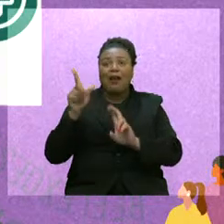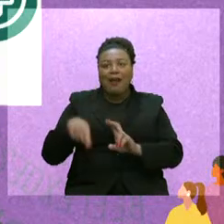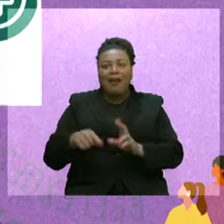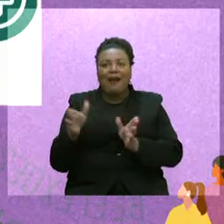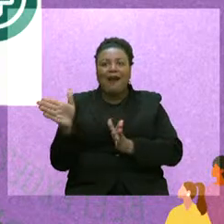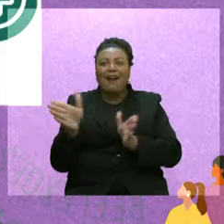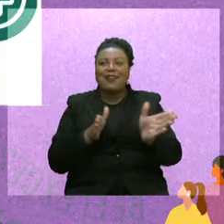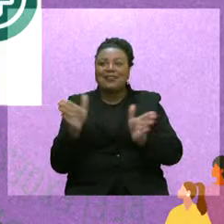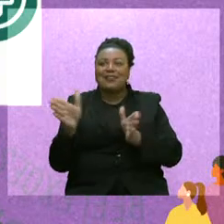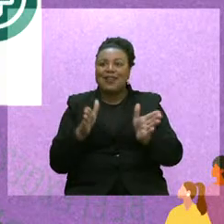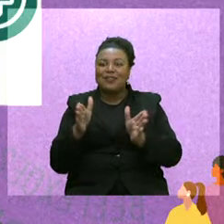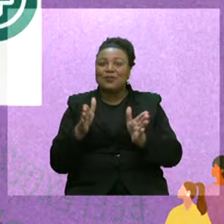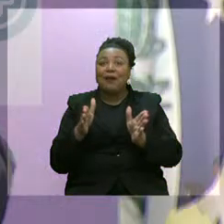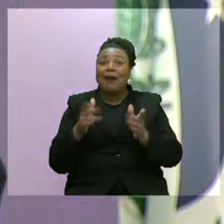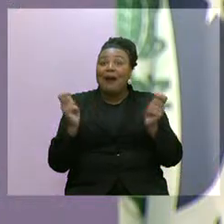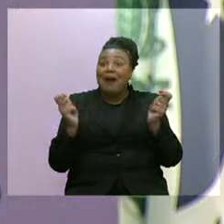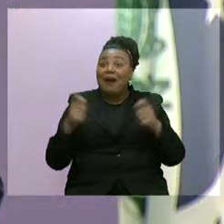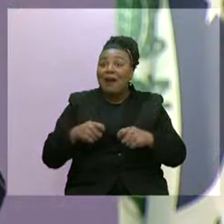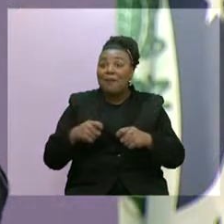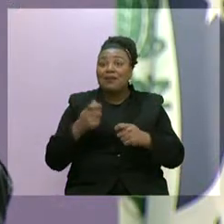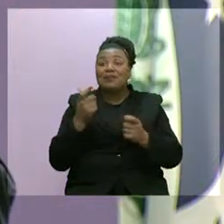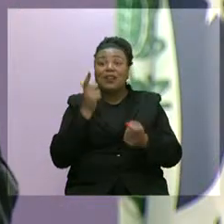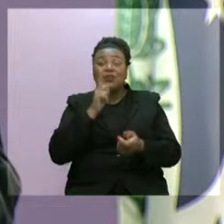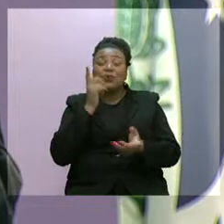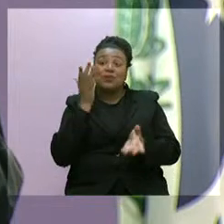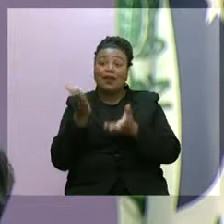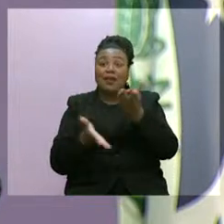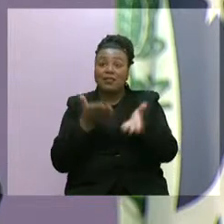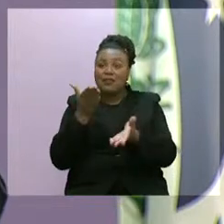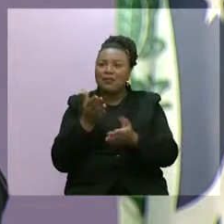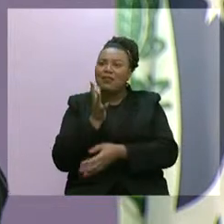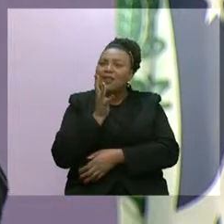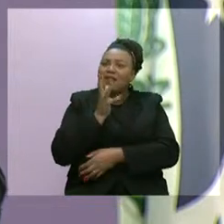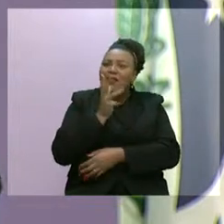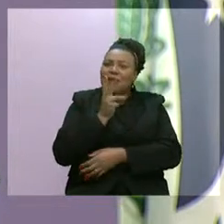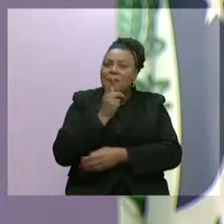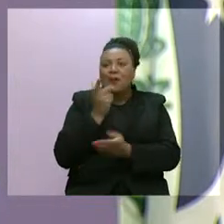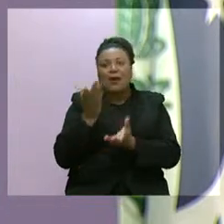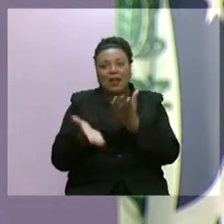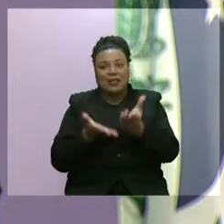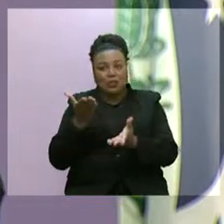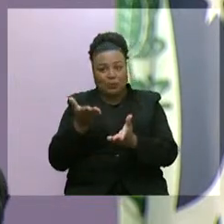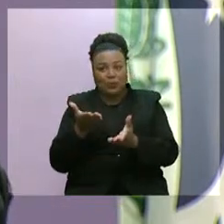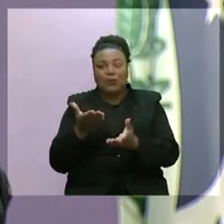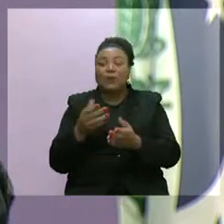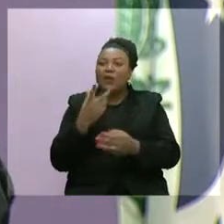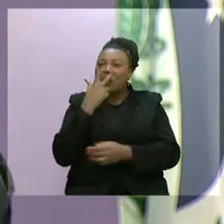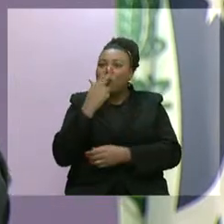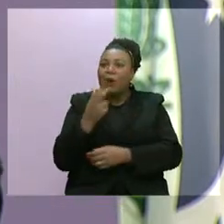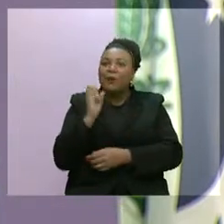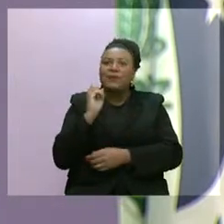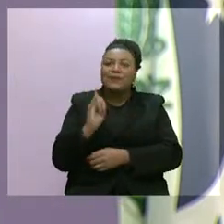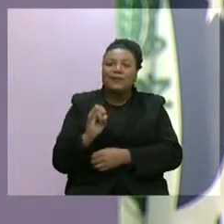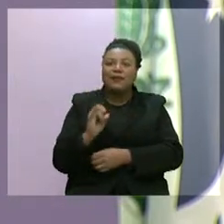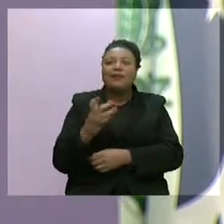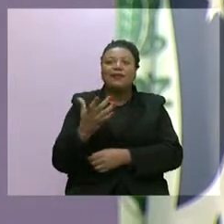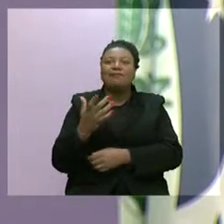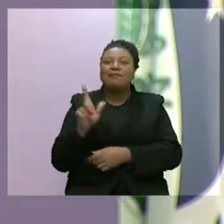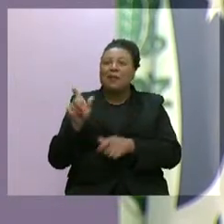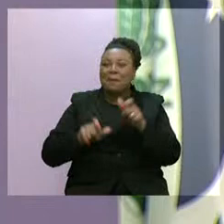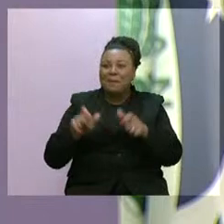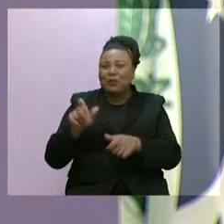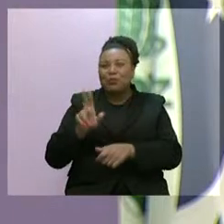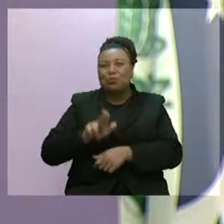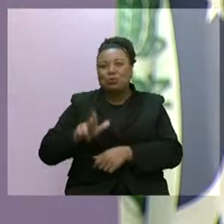a capacidade de chegar até o atendimento, a demora no atendimento. Então, é como se fossem, as pessoas